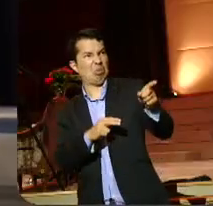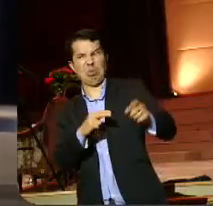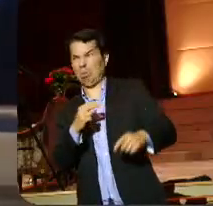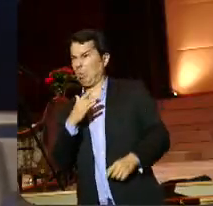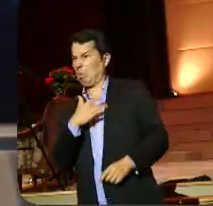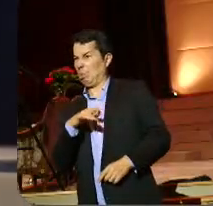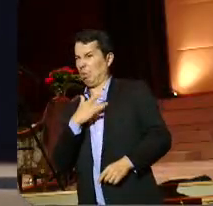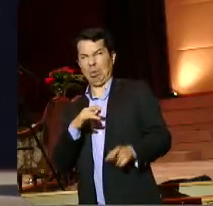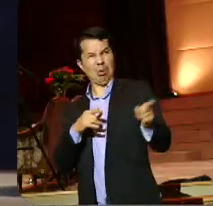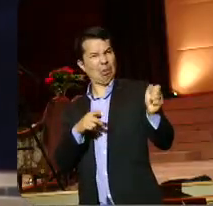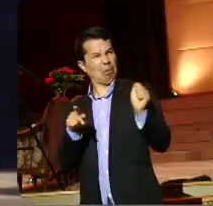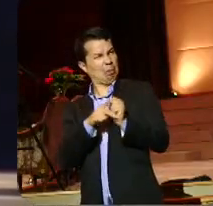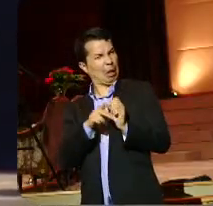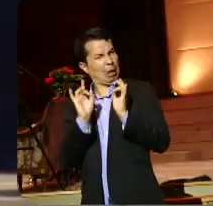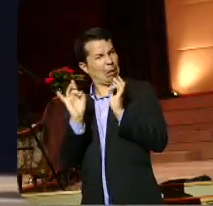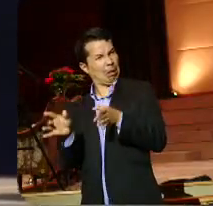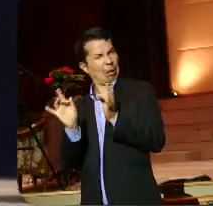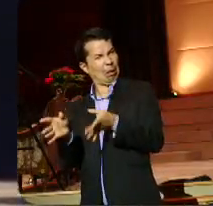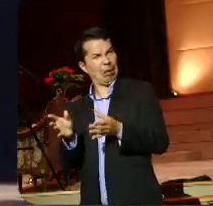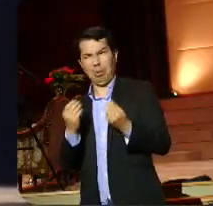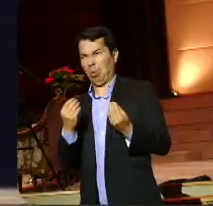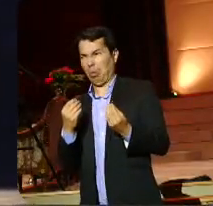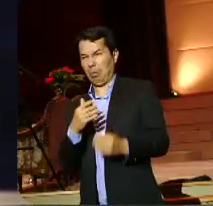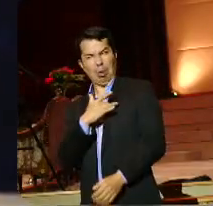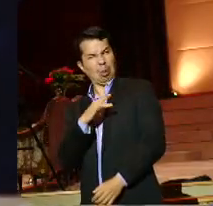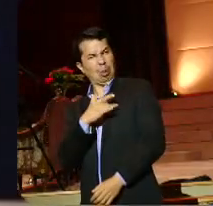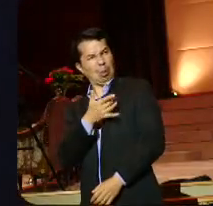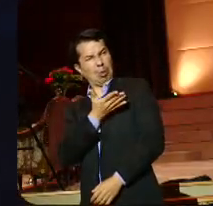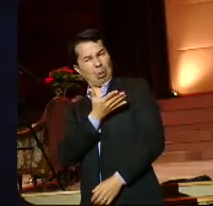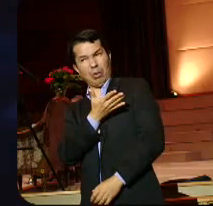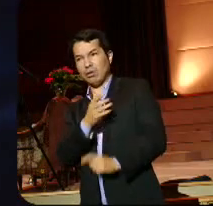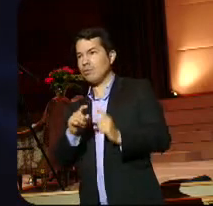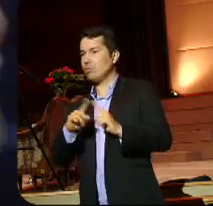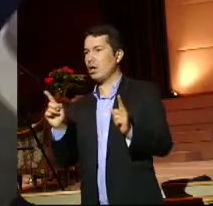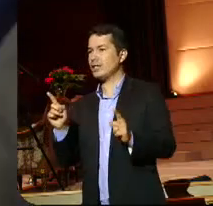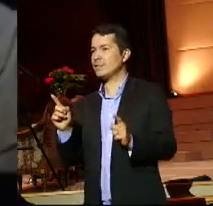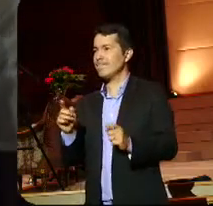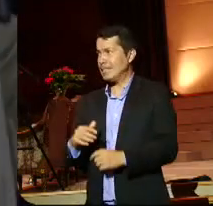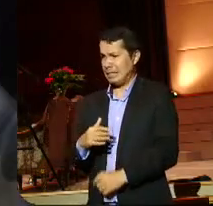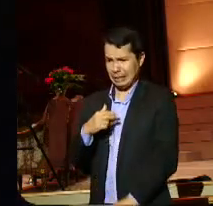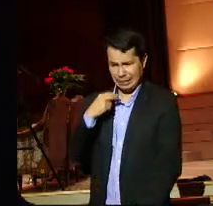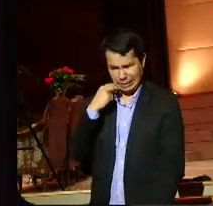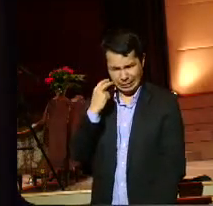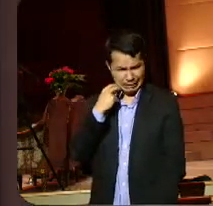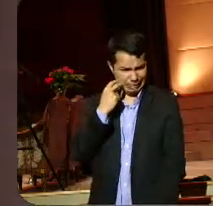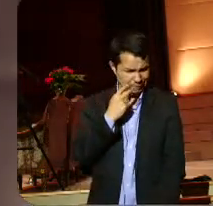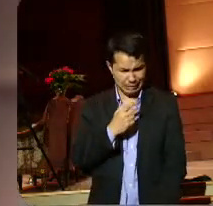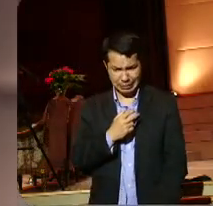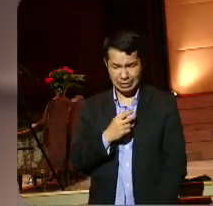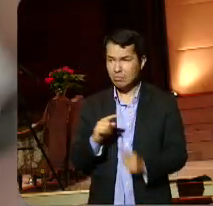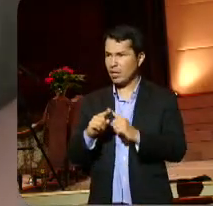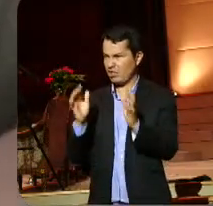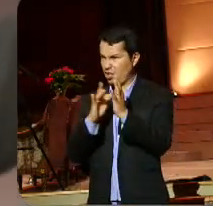isso, porque talvez algumas pessoas pudessem dizer para a gente: olha,